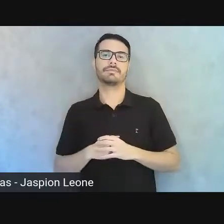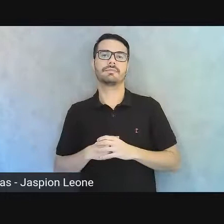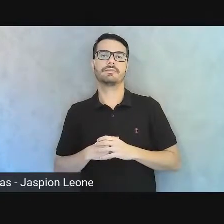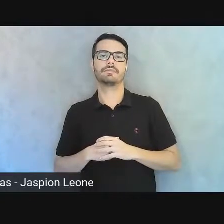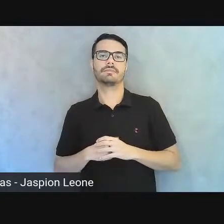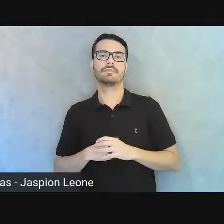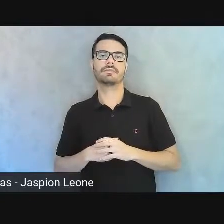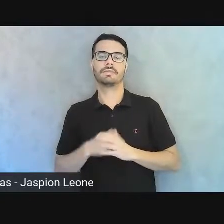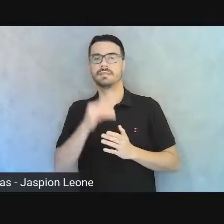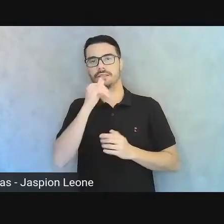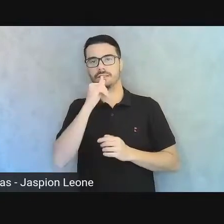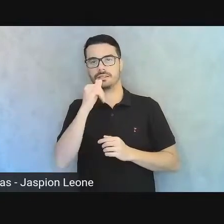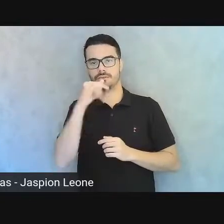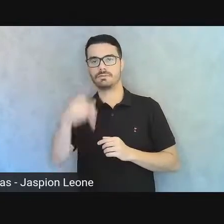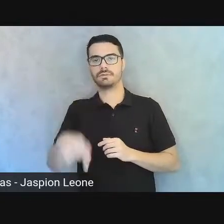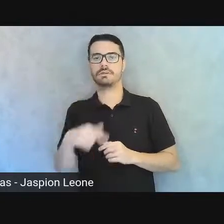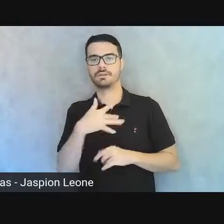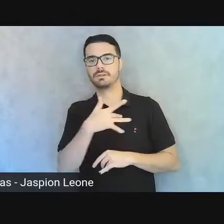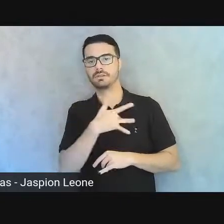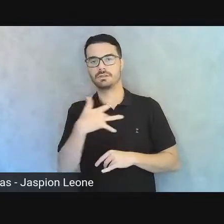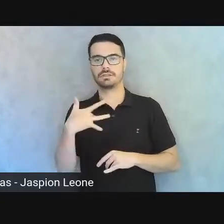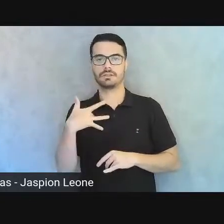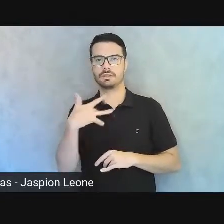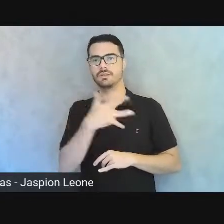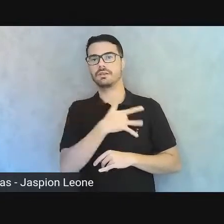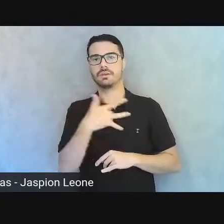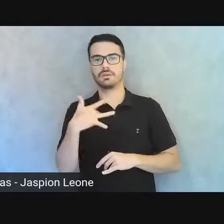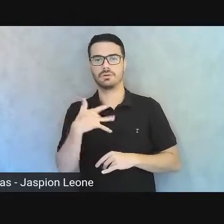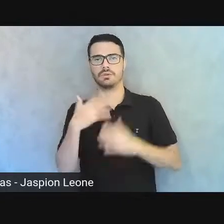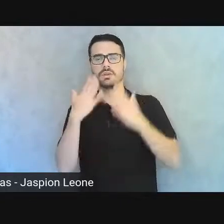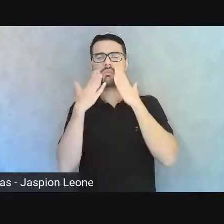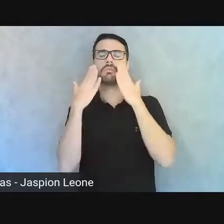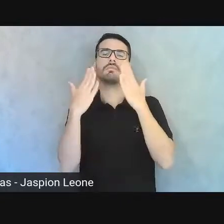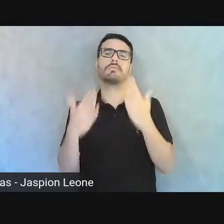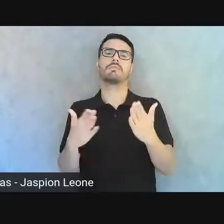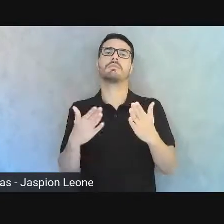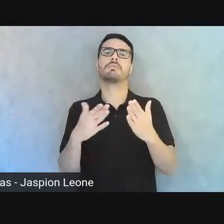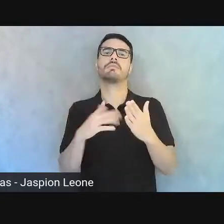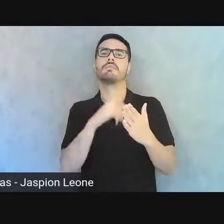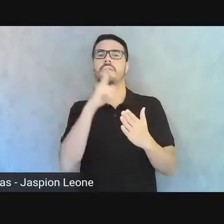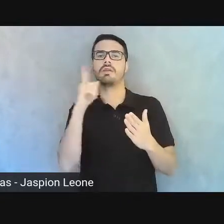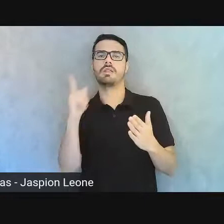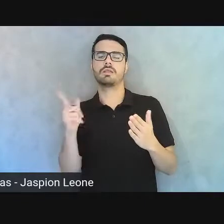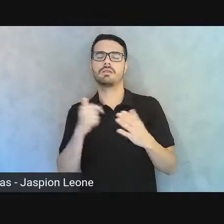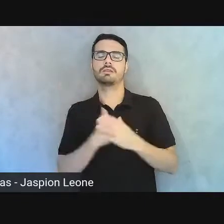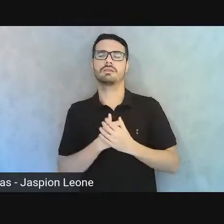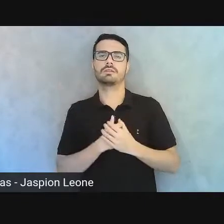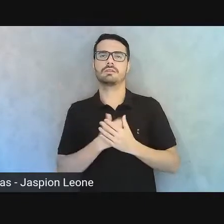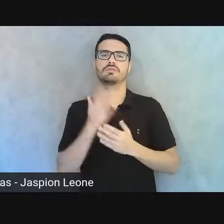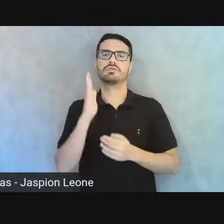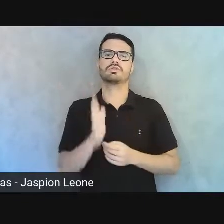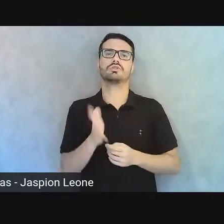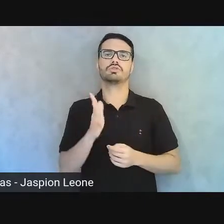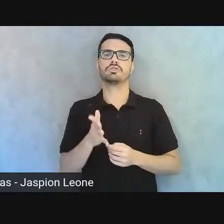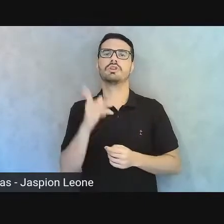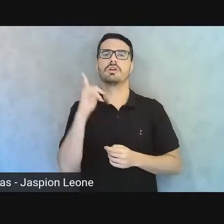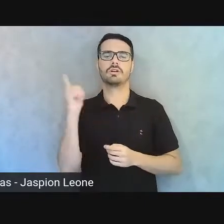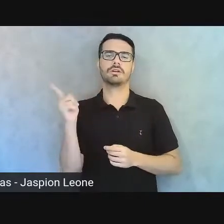o caso da saúde, brilhantemente apresentado na exposição anterior pela colega